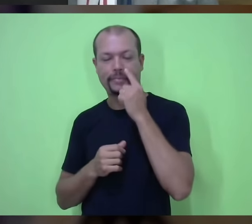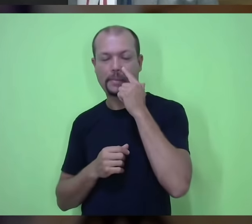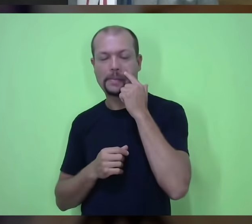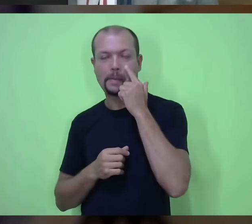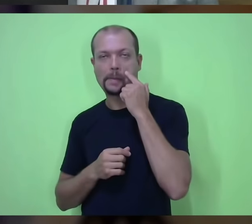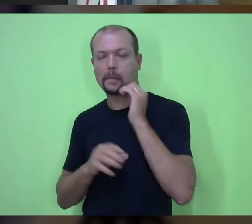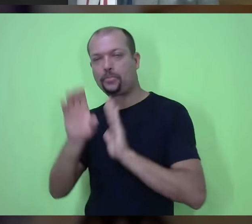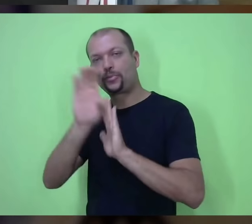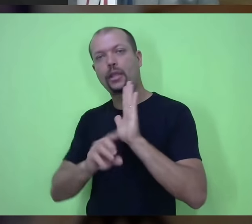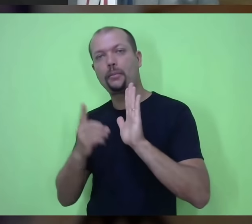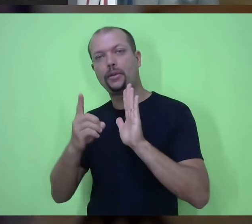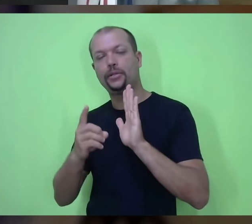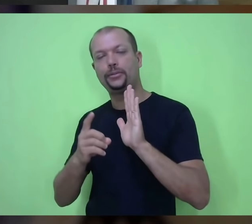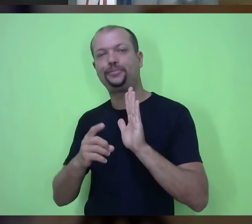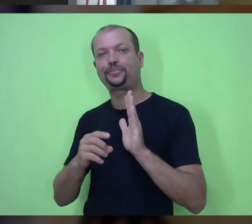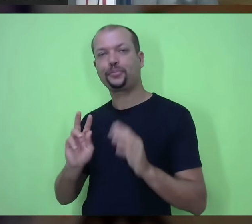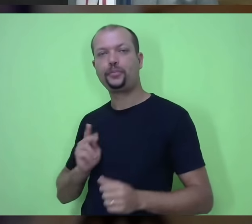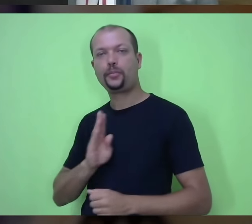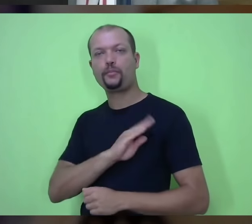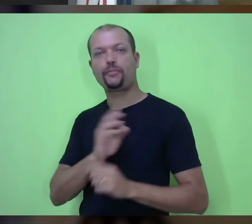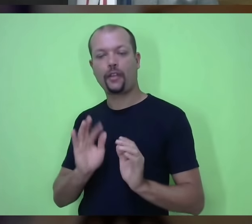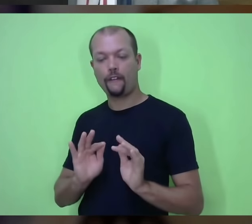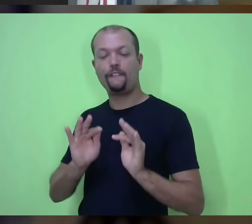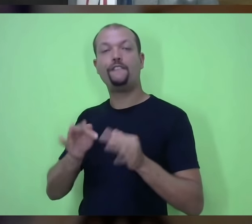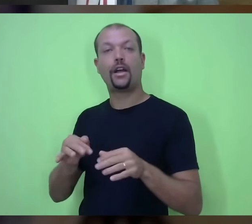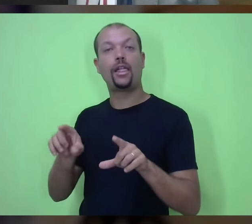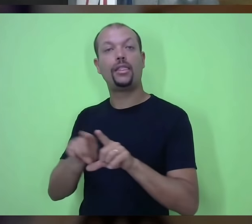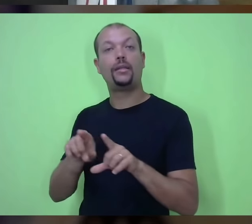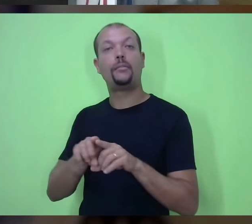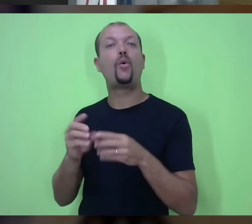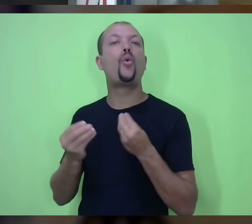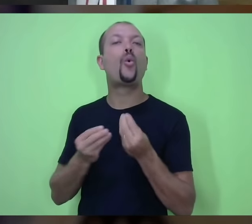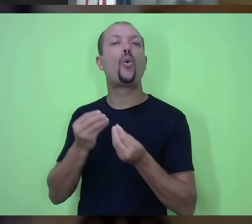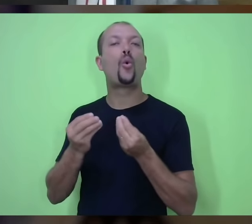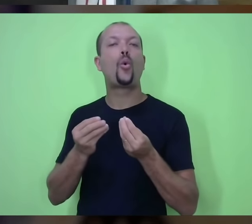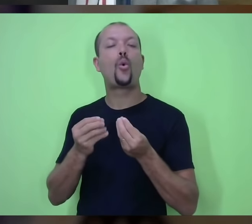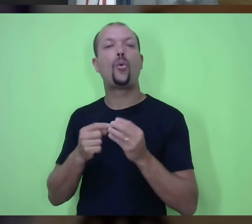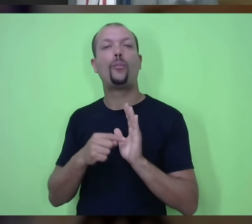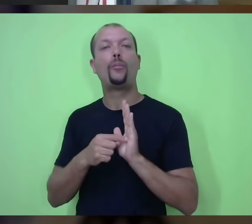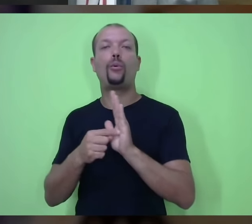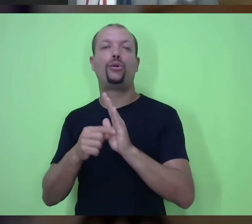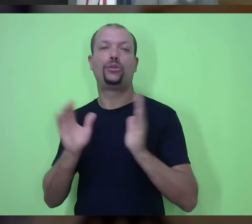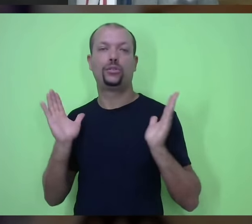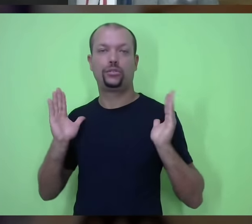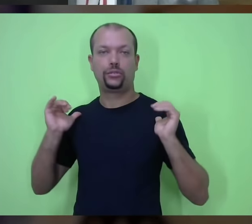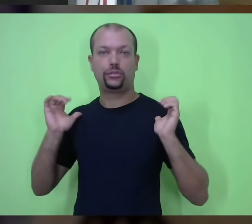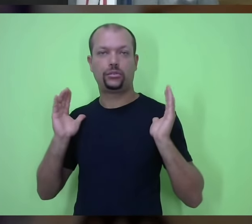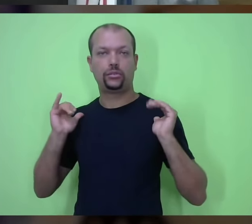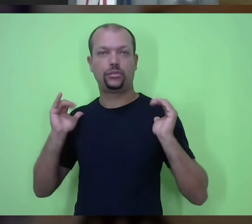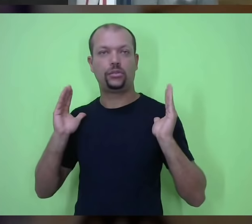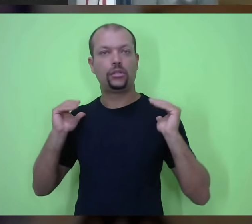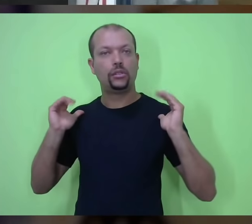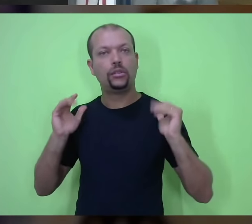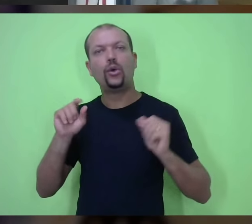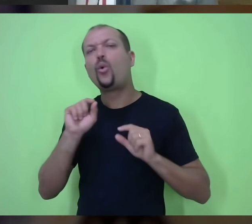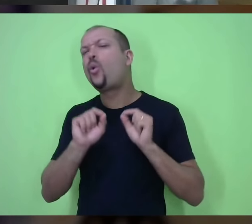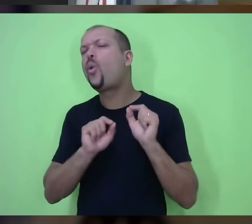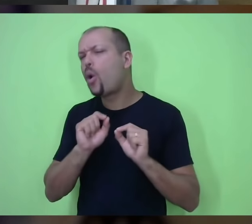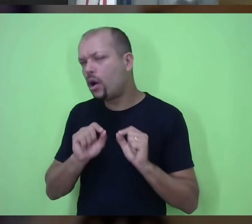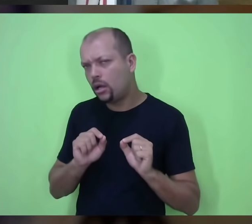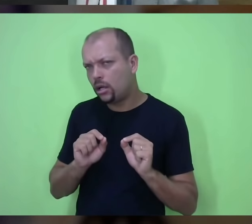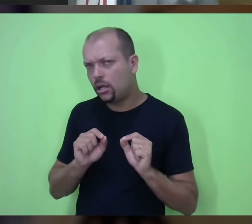o capítulo 1 do livro de Hebreus, ele encerra com uma menção de que os anjos são o quê? Eles